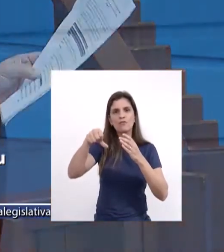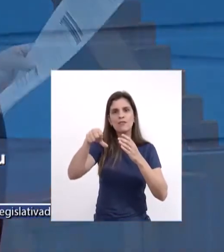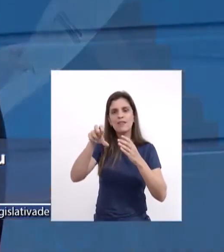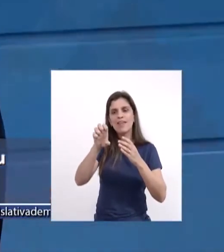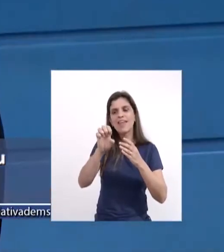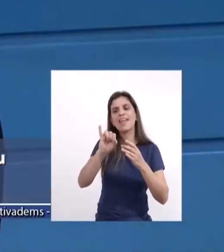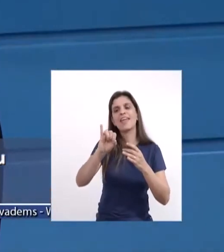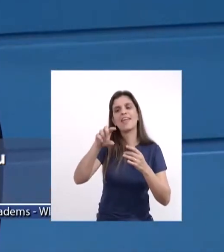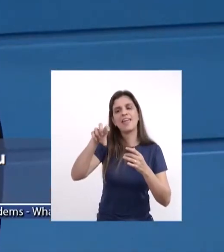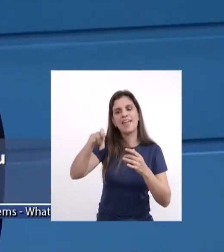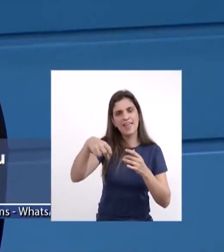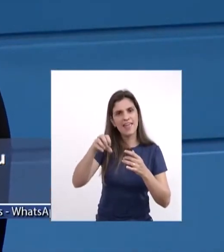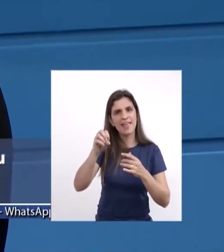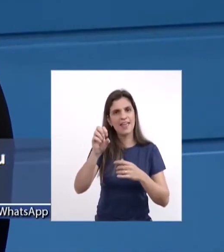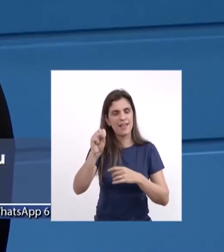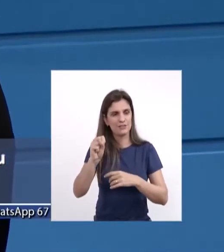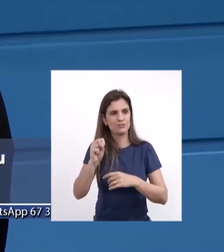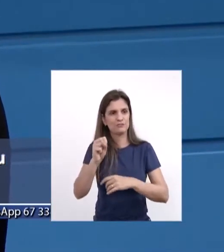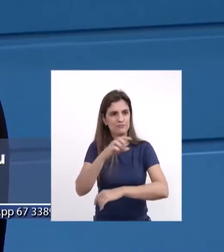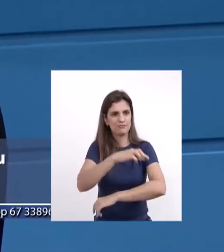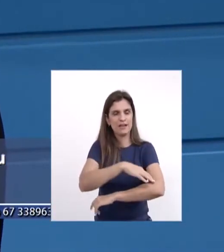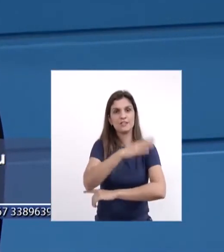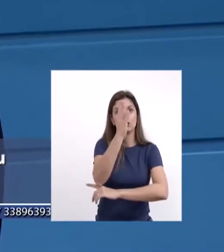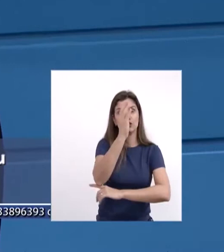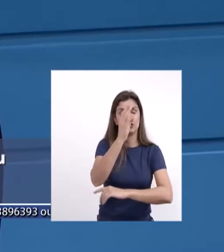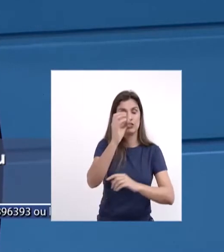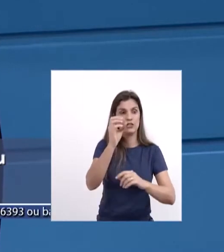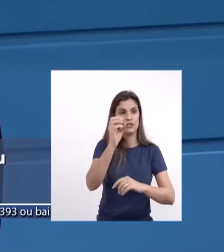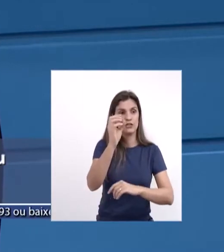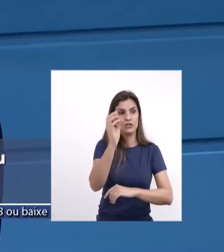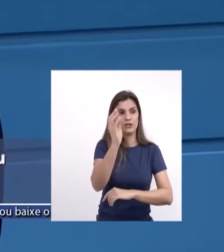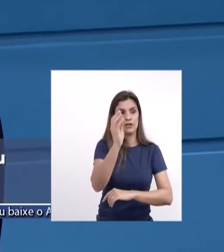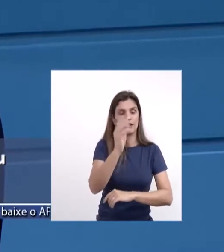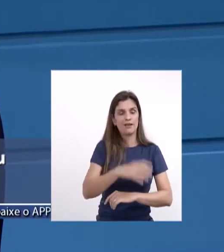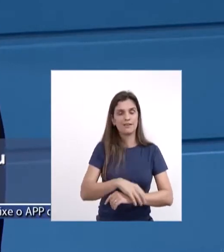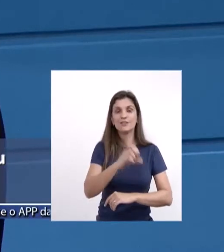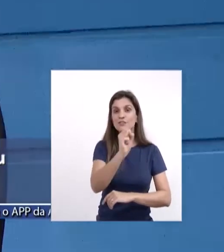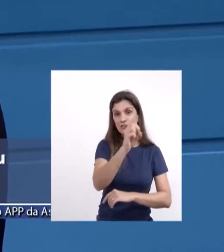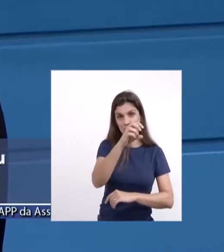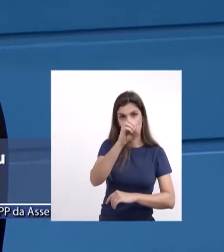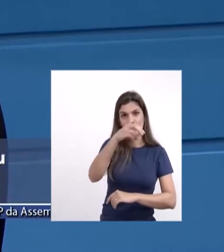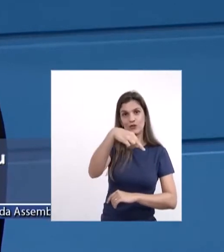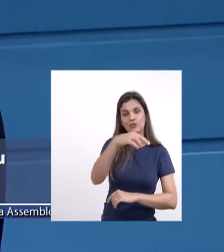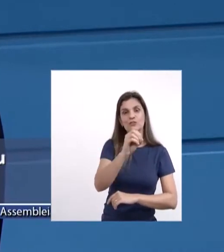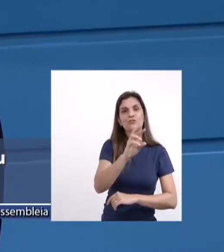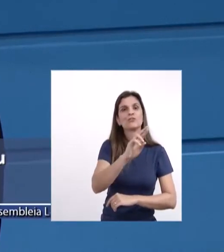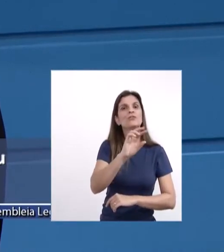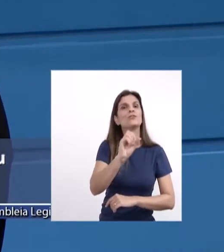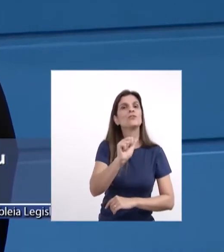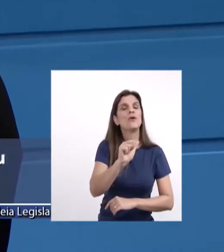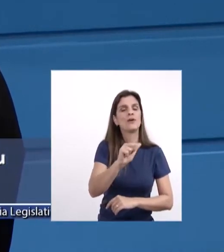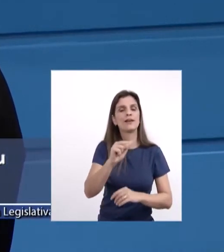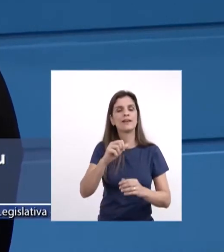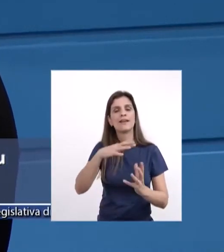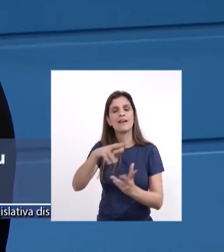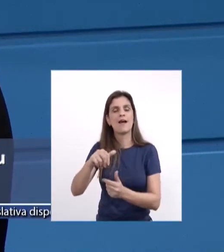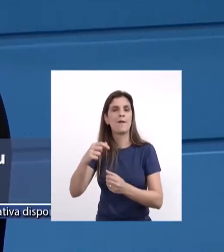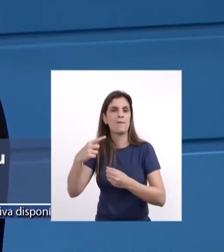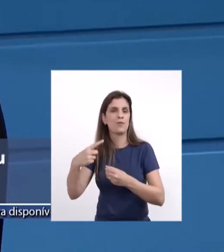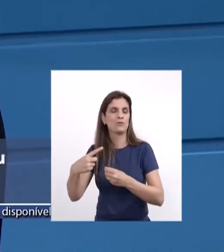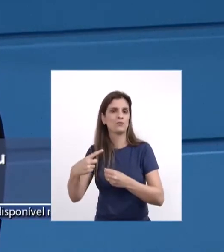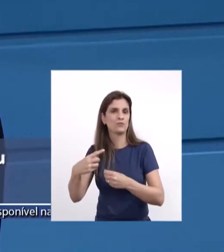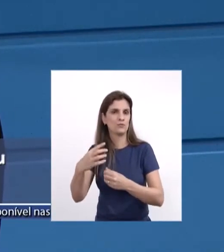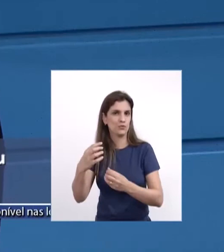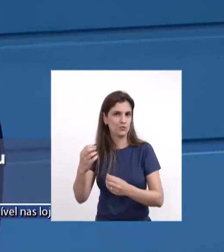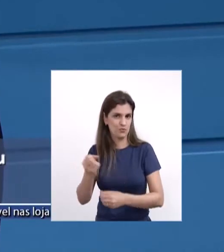de Sonora a Mundo Novo, ele paga R$ 533, porque você paga por eixo, o valor do pedágio por